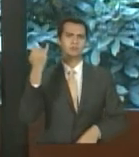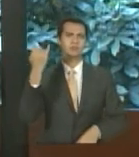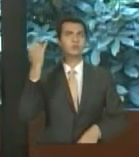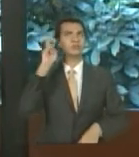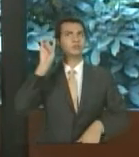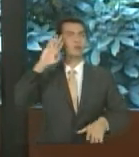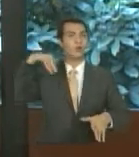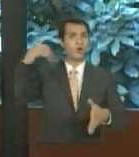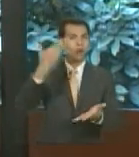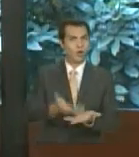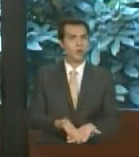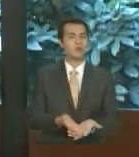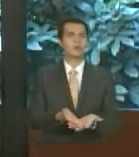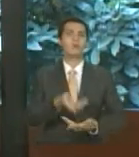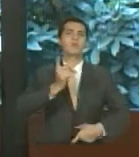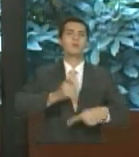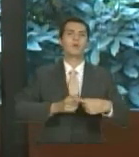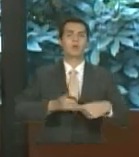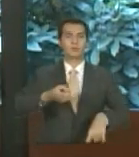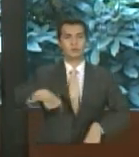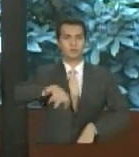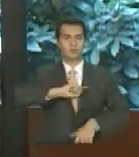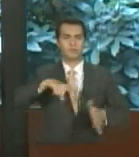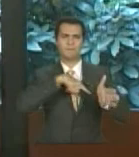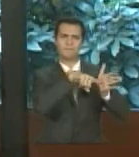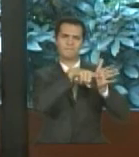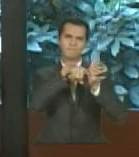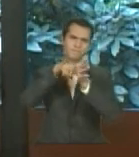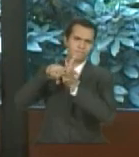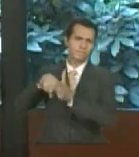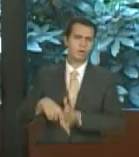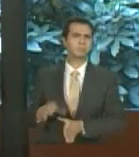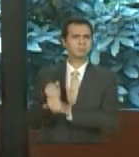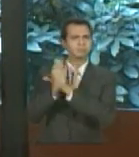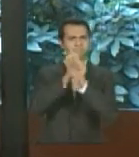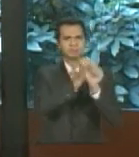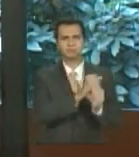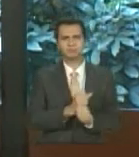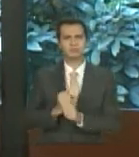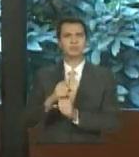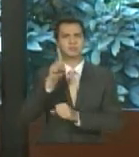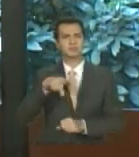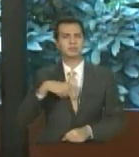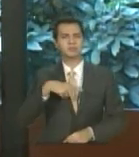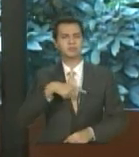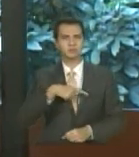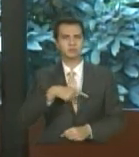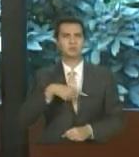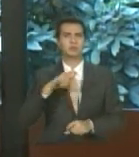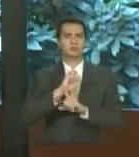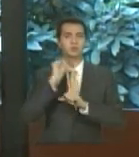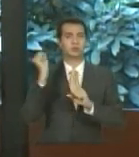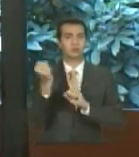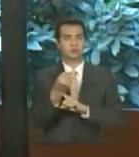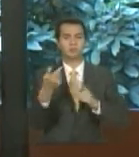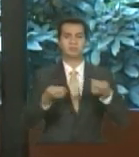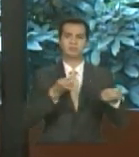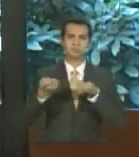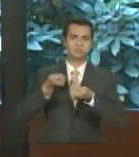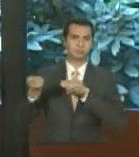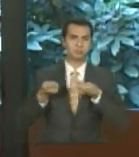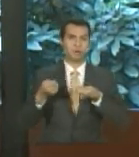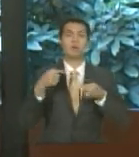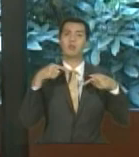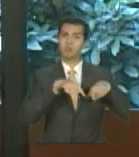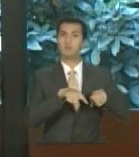só buscar informações inerentes ao controle social. Diga-se de passagem, informações essas